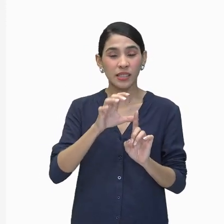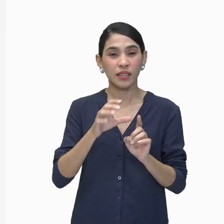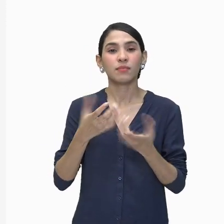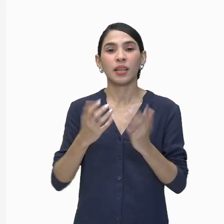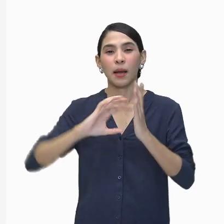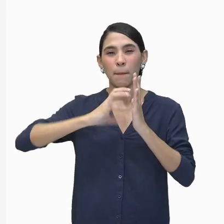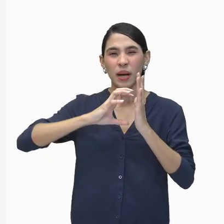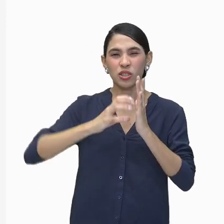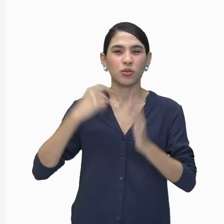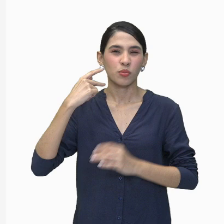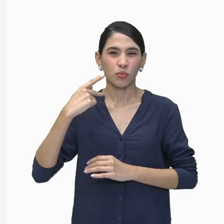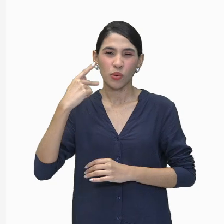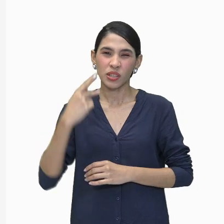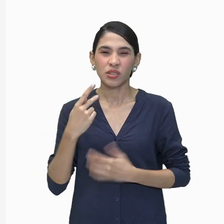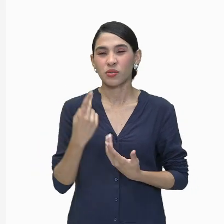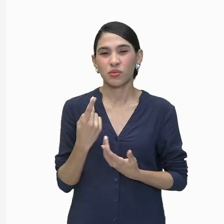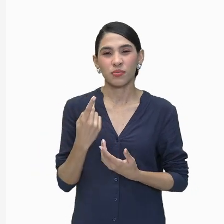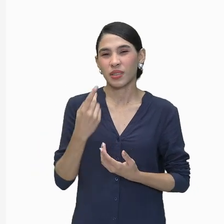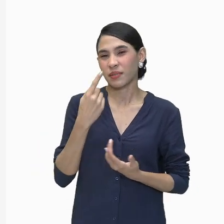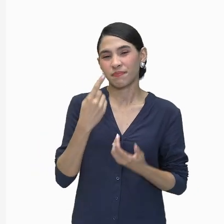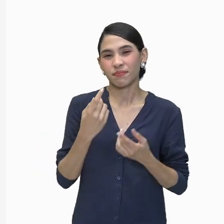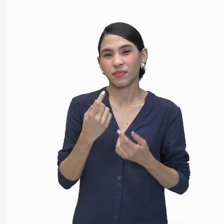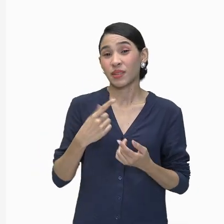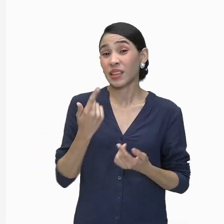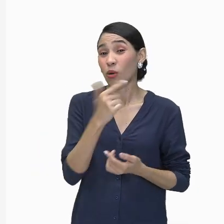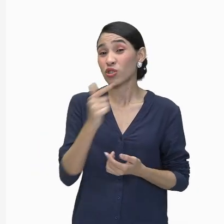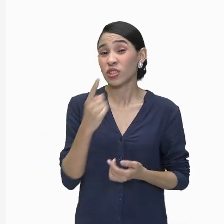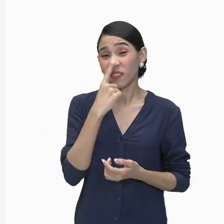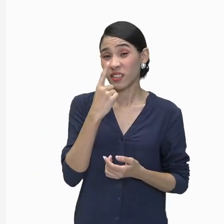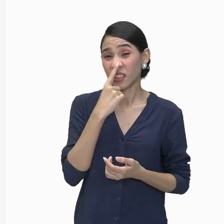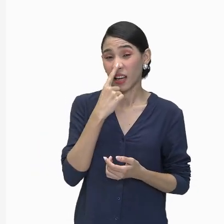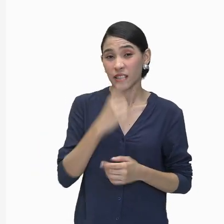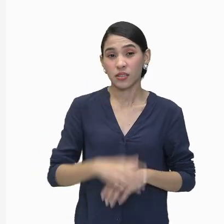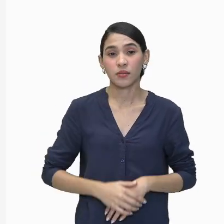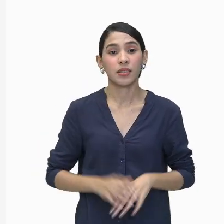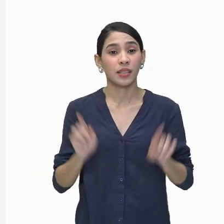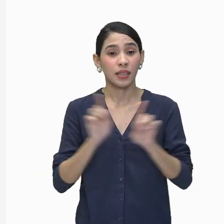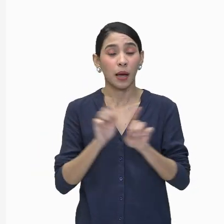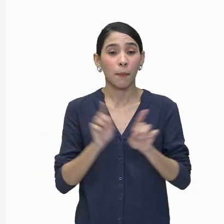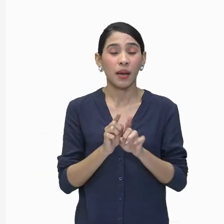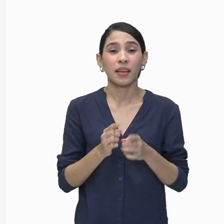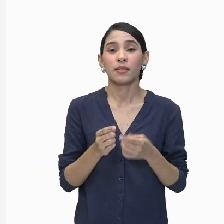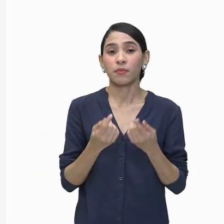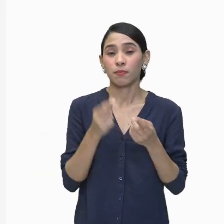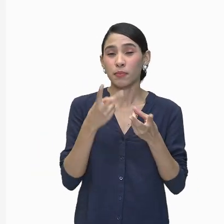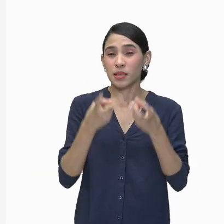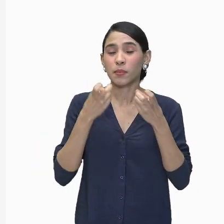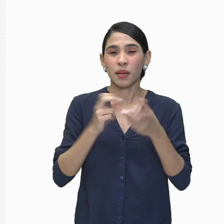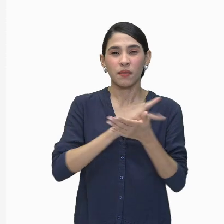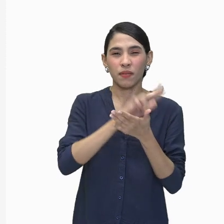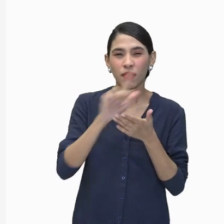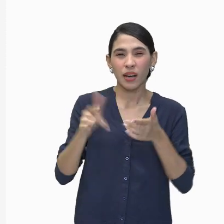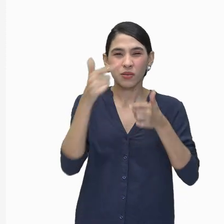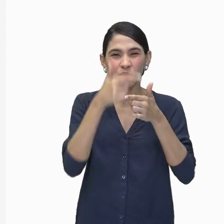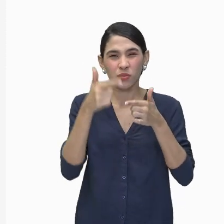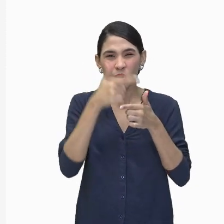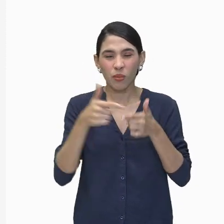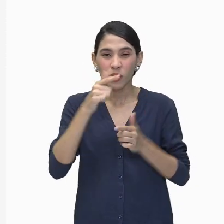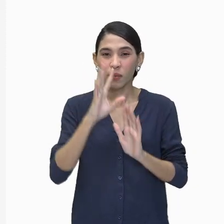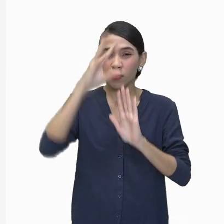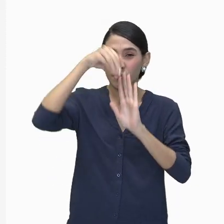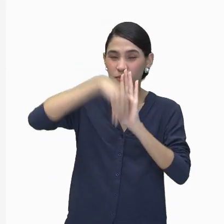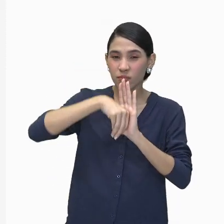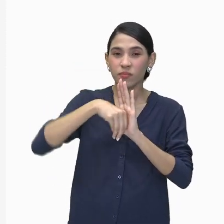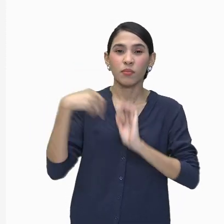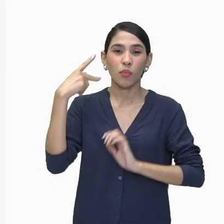não se davam bem com ele, do Congresso também, e porque nós vamos começar a ver diversos problemas associados a conflitos internos, como por